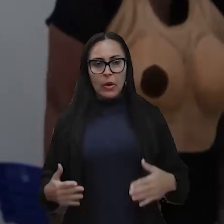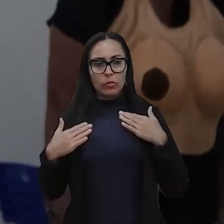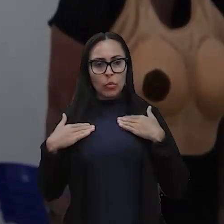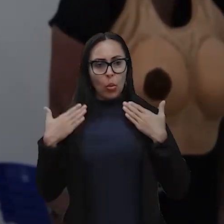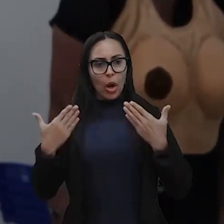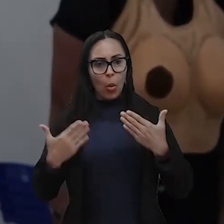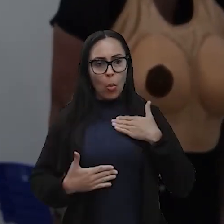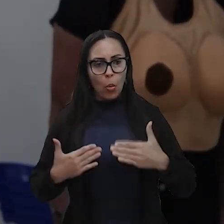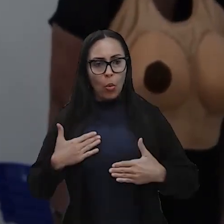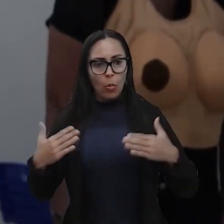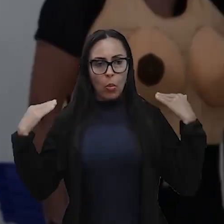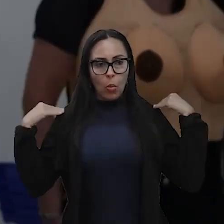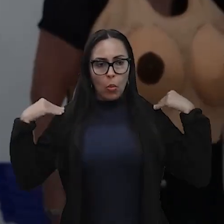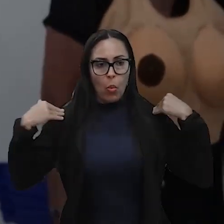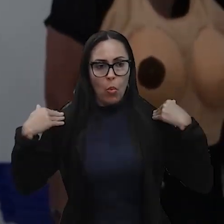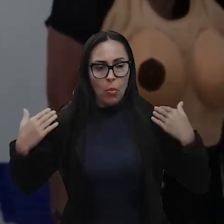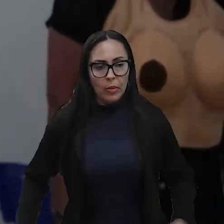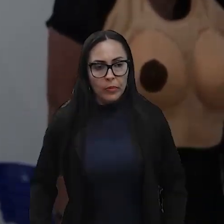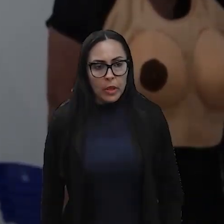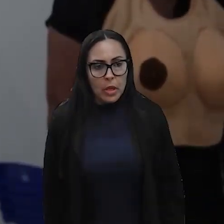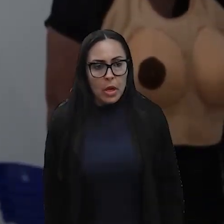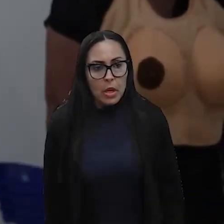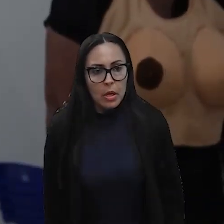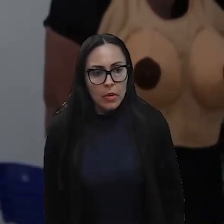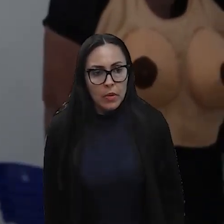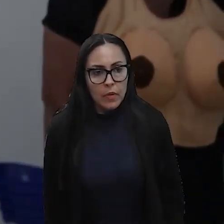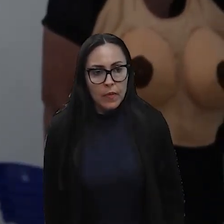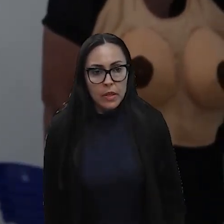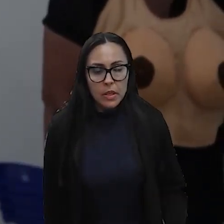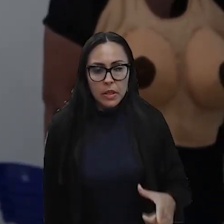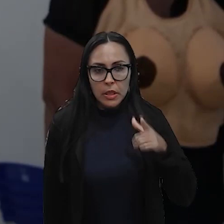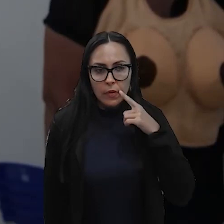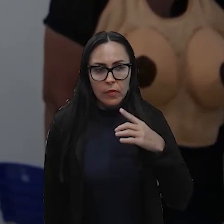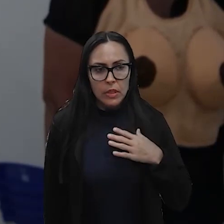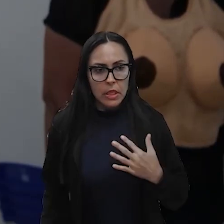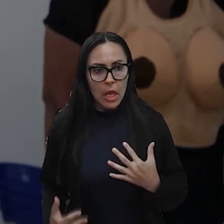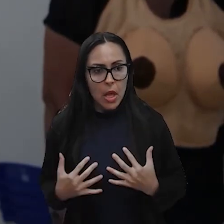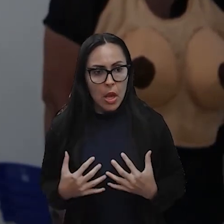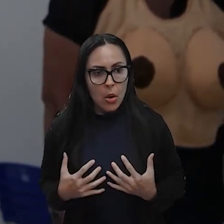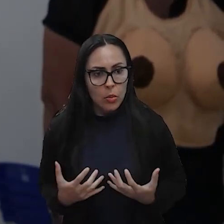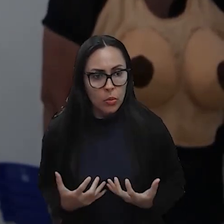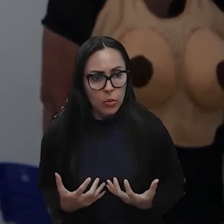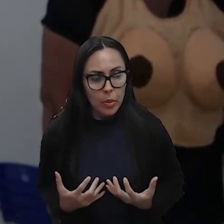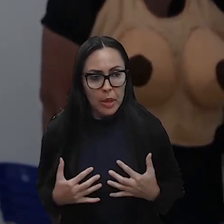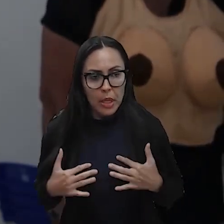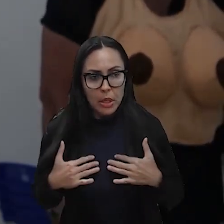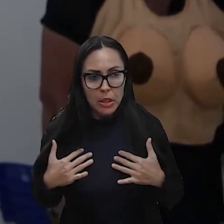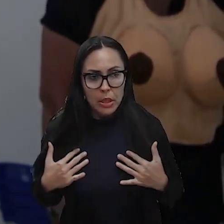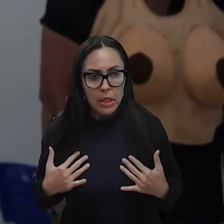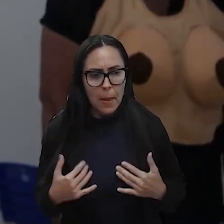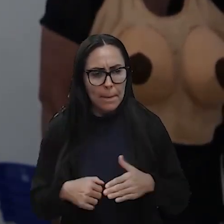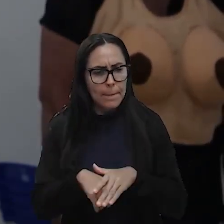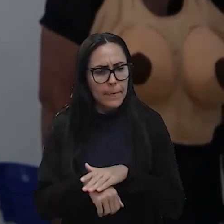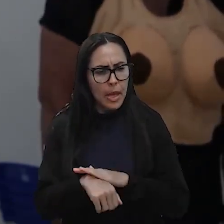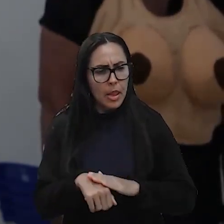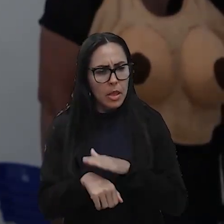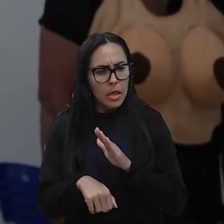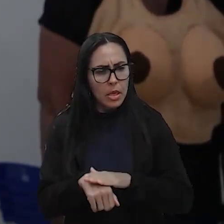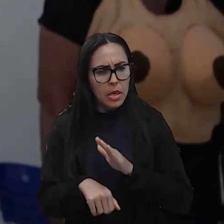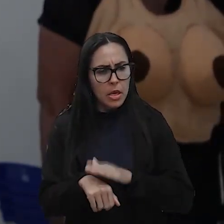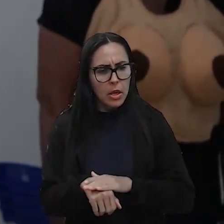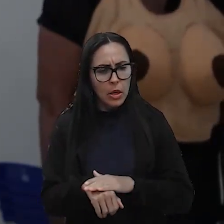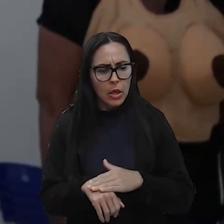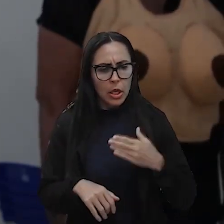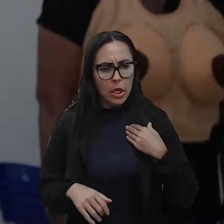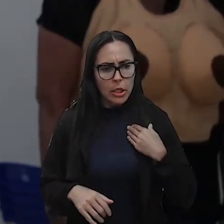frente assim, para ver se vai ter algum descolamento do tecido, da pele, do tecido muscular, do parênquima